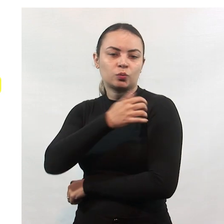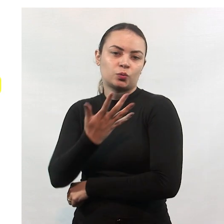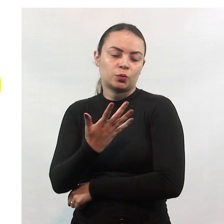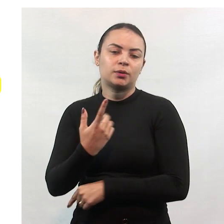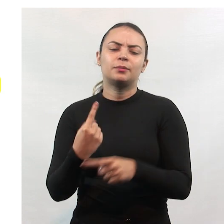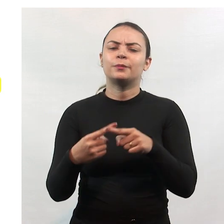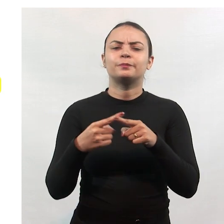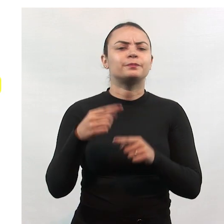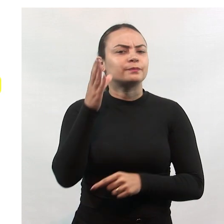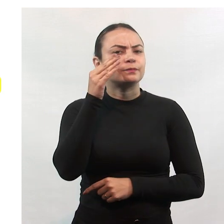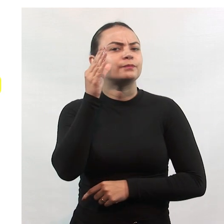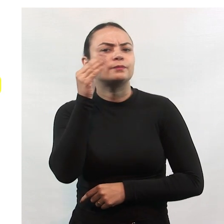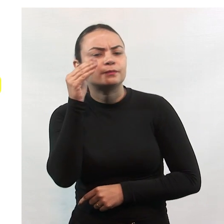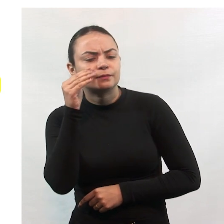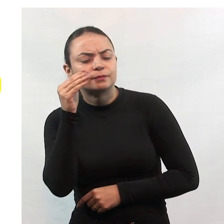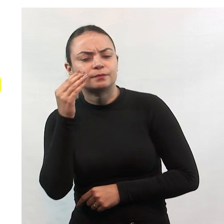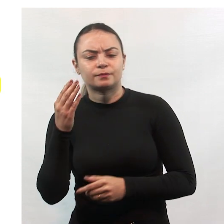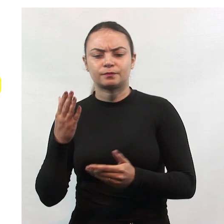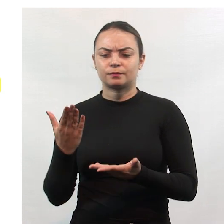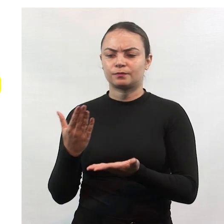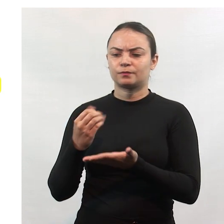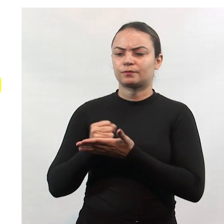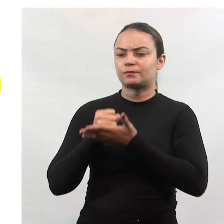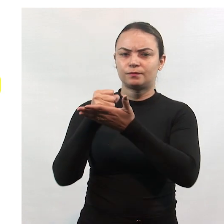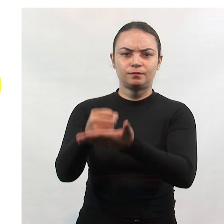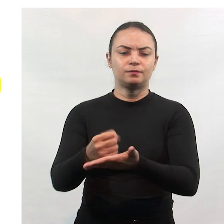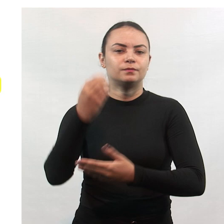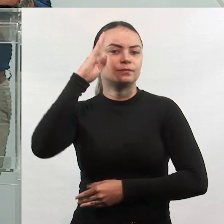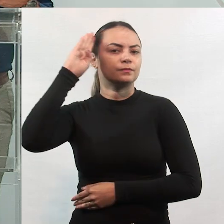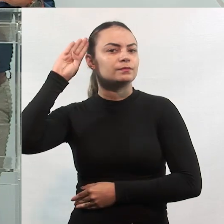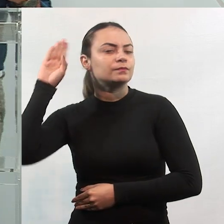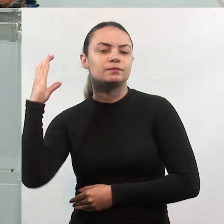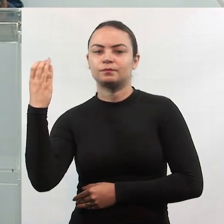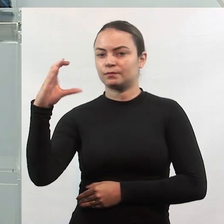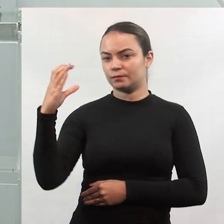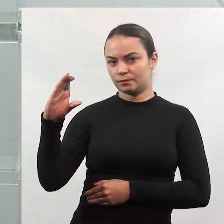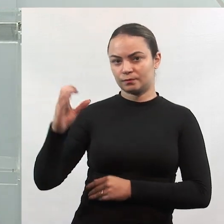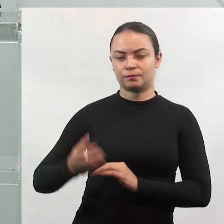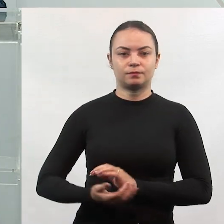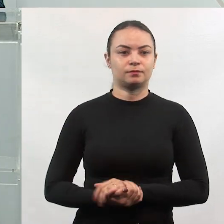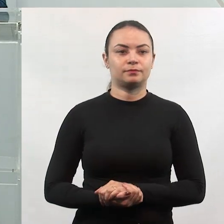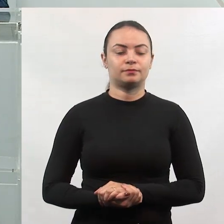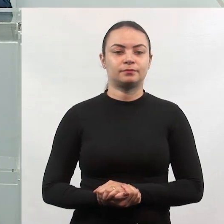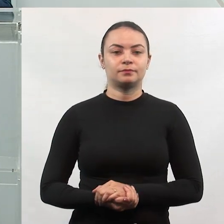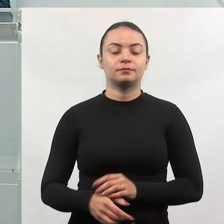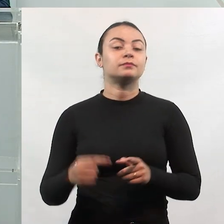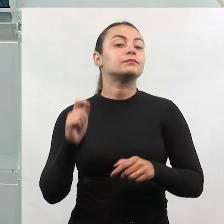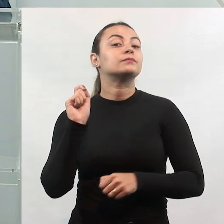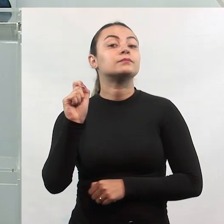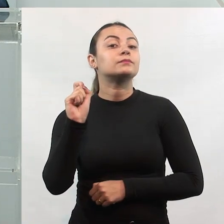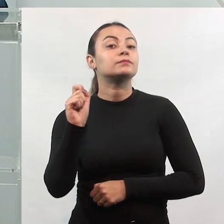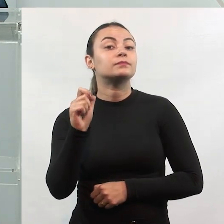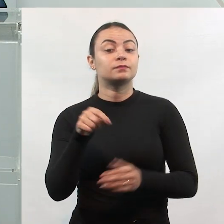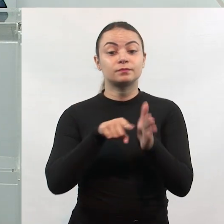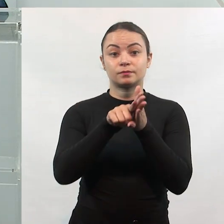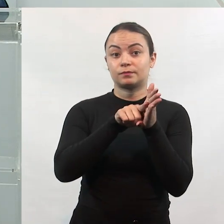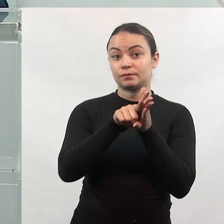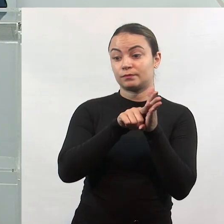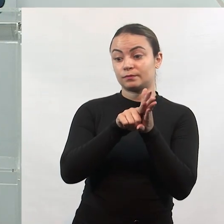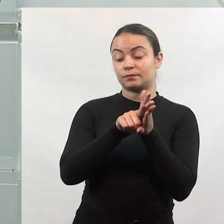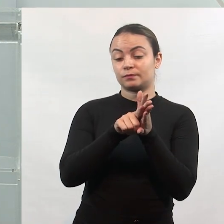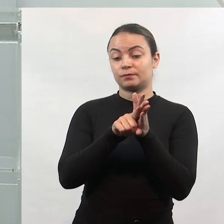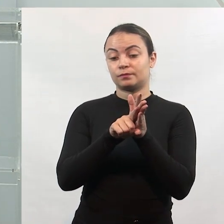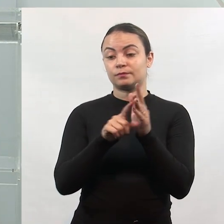né? Ou seja, qual a sua abrangência. Isso daqui é extremamente importante, porque enquanto pesquisador, a gente não tem como